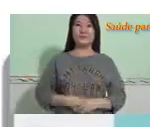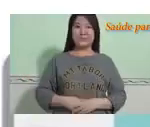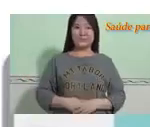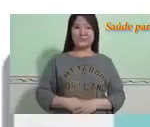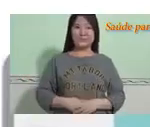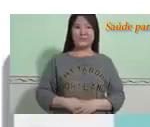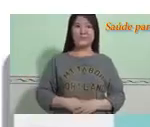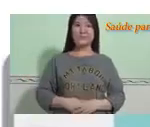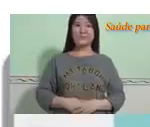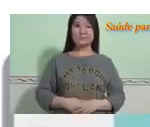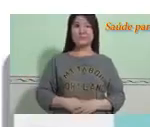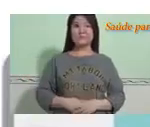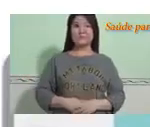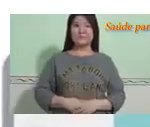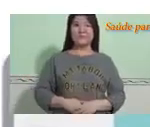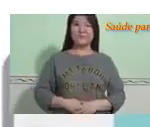acento circunflexo